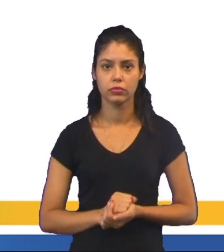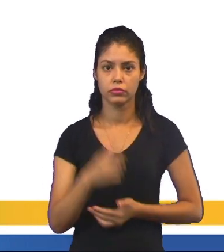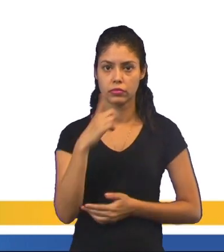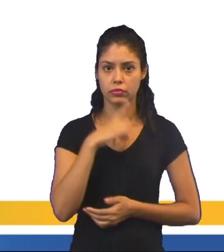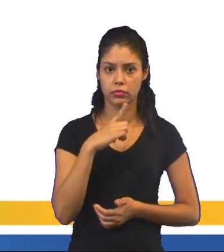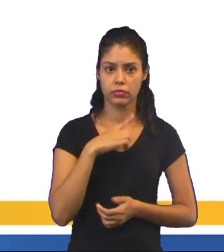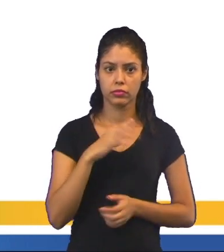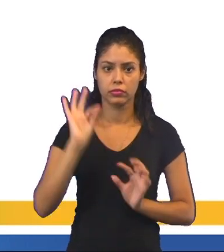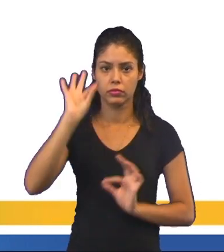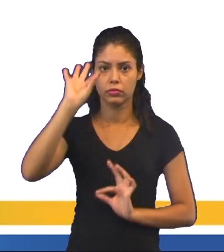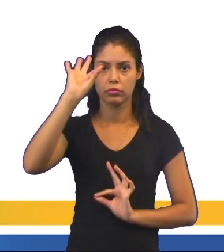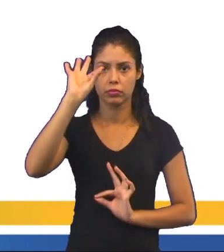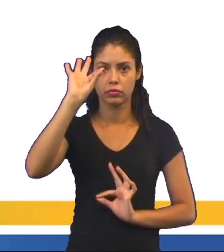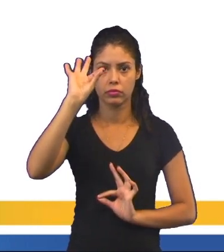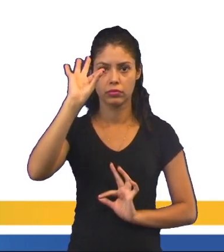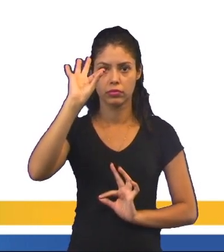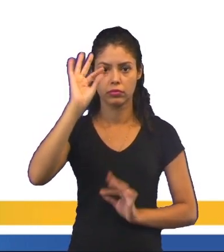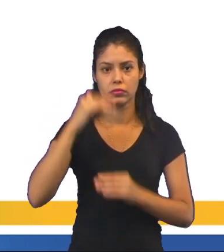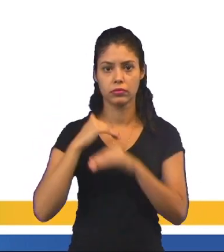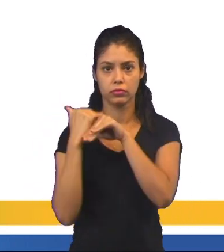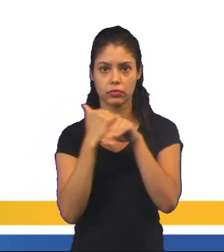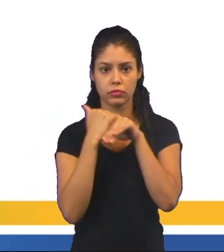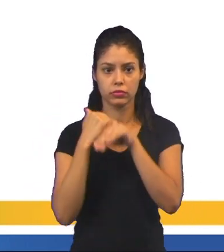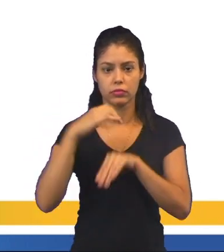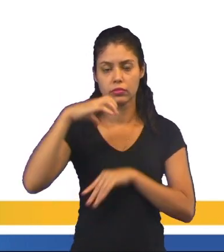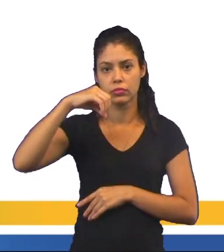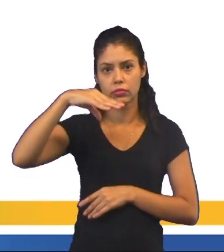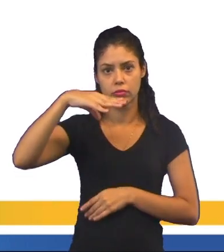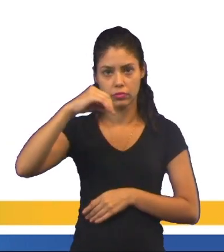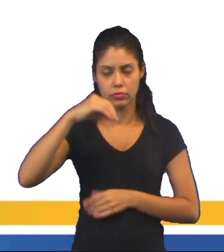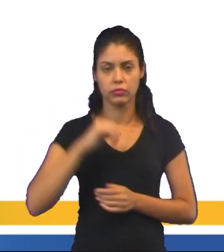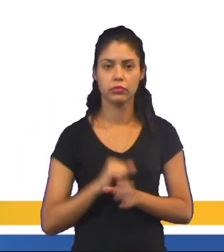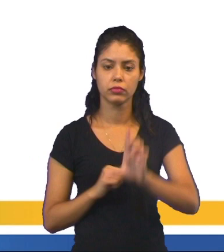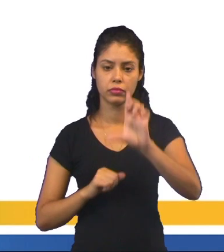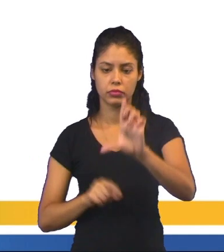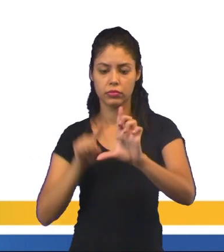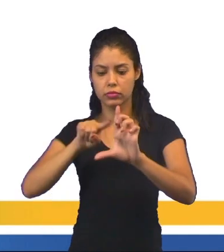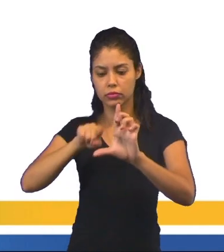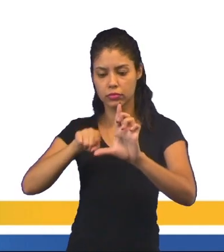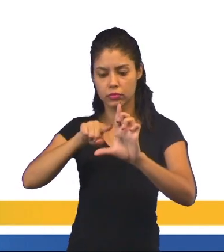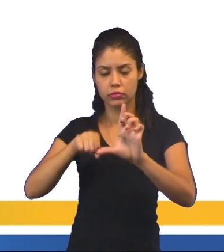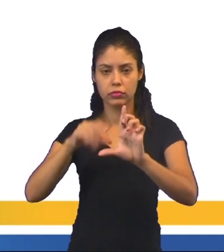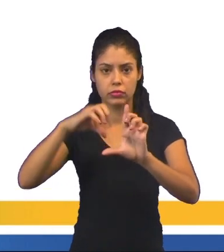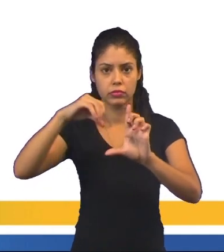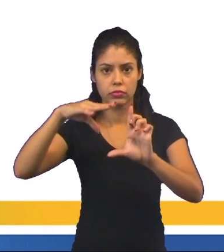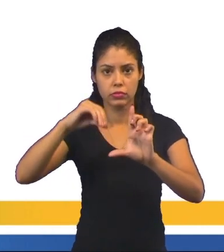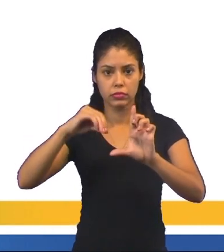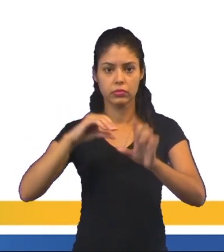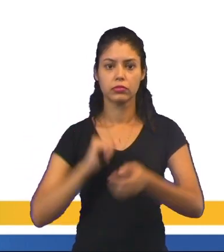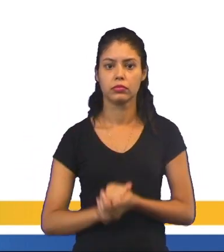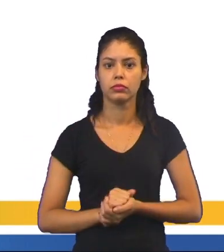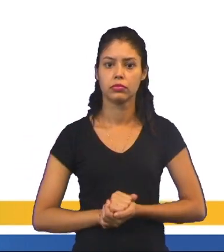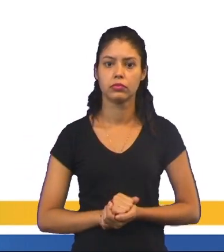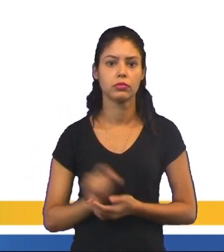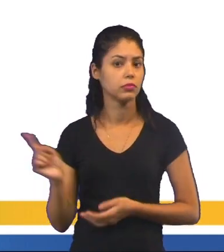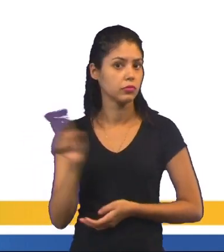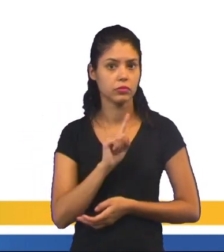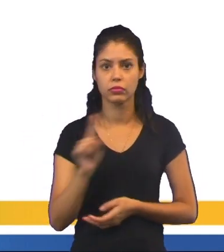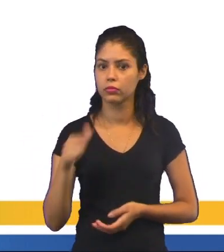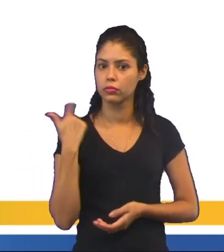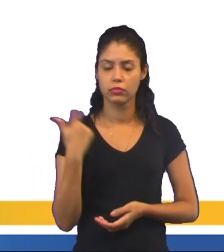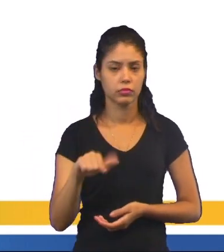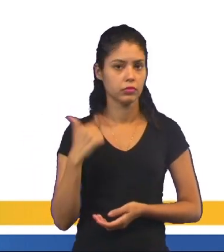tiver uma inclinação igual a 90 graus o seu coeficiente angular não